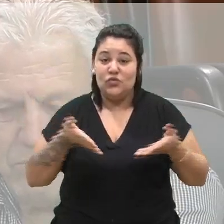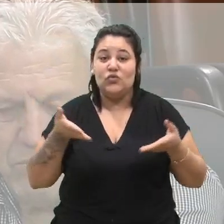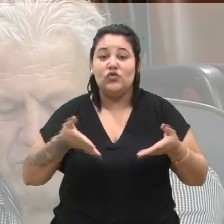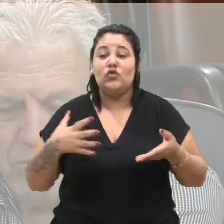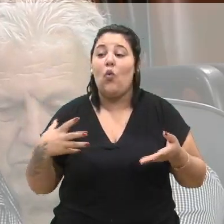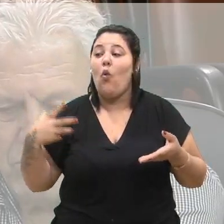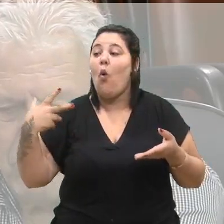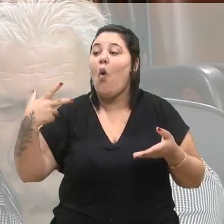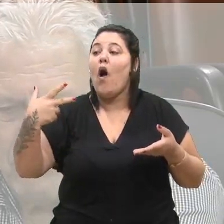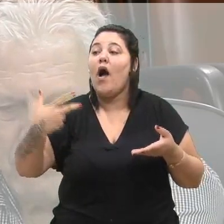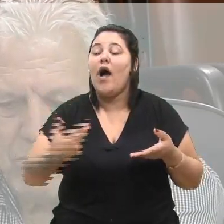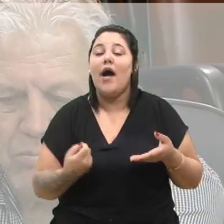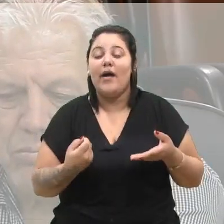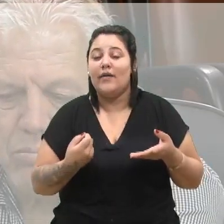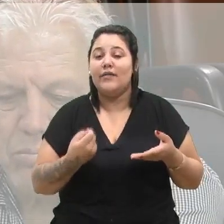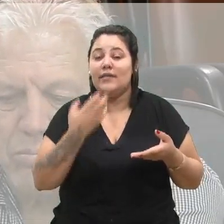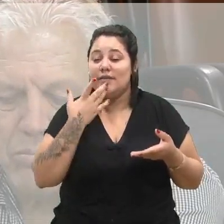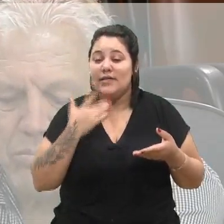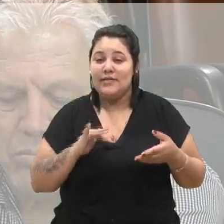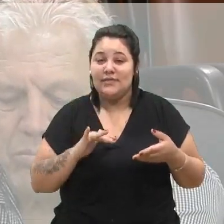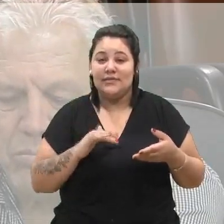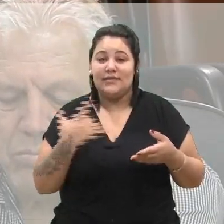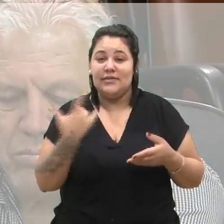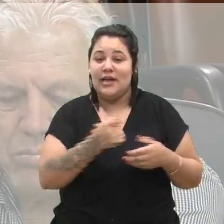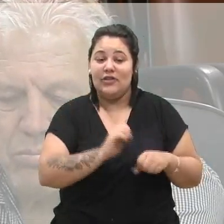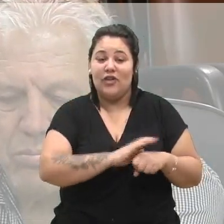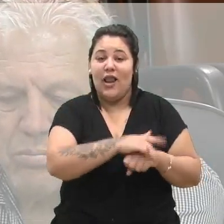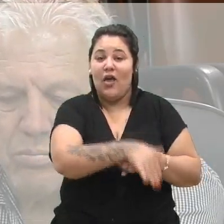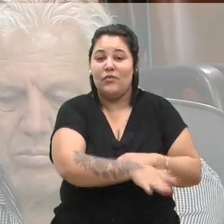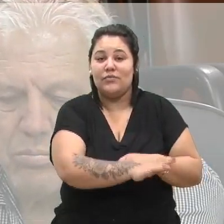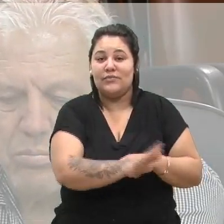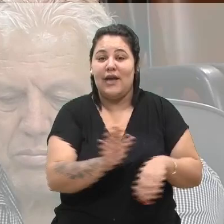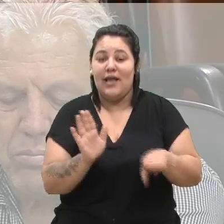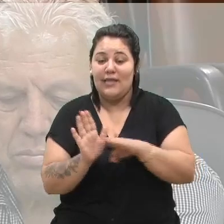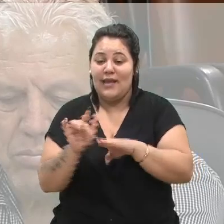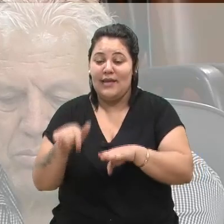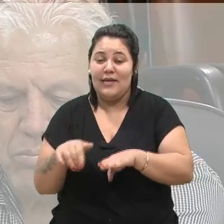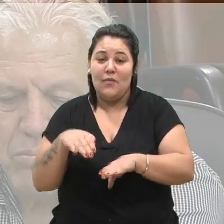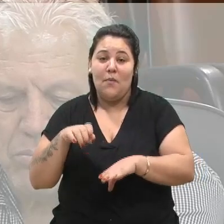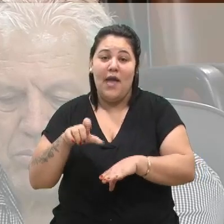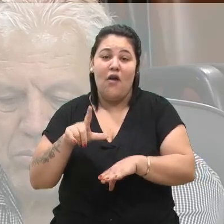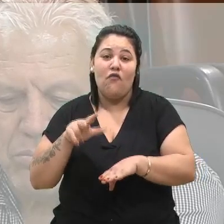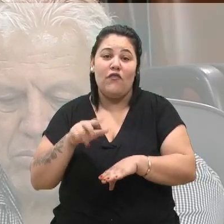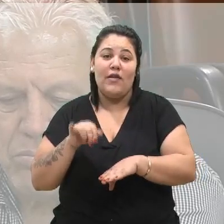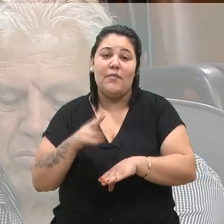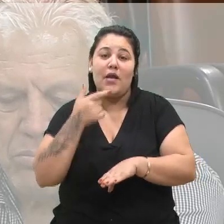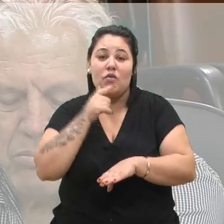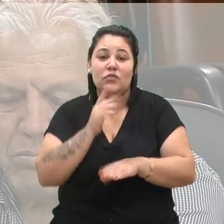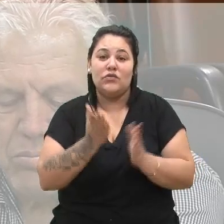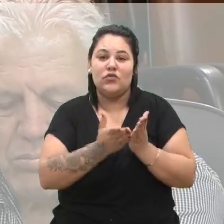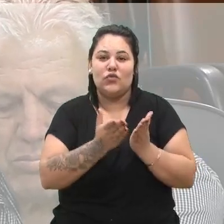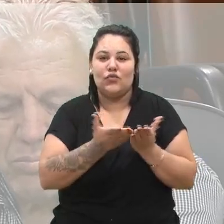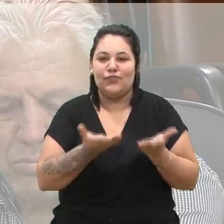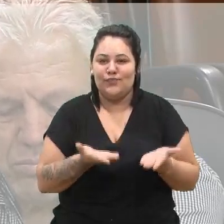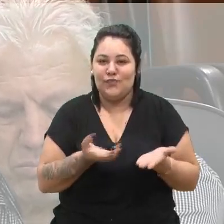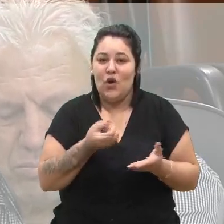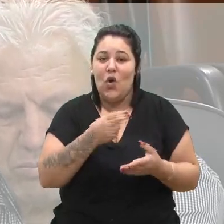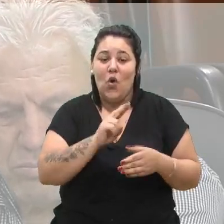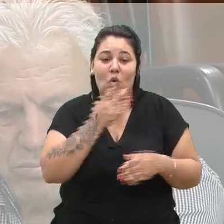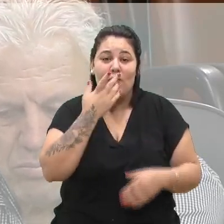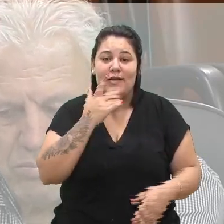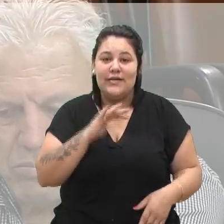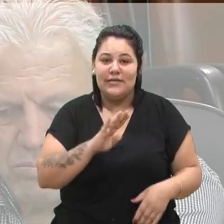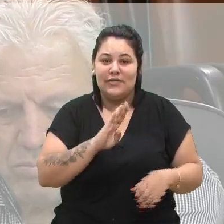que saem lá de Galópolis para vir estudar no Melvin Jones, ou crianças que saem lá, estudantes, lá do Serrano para vir estudar